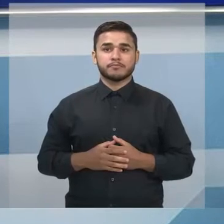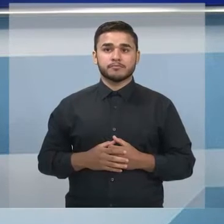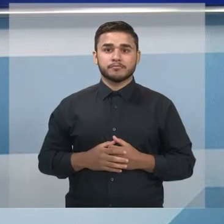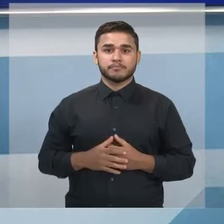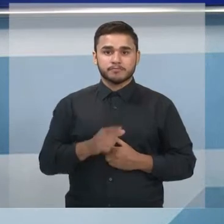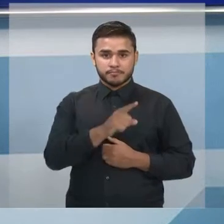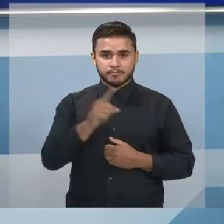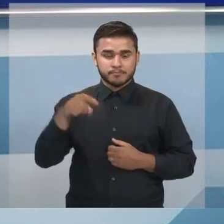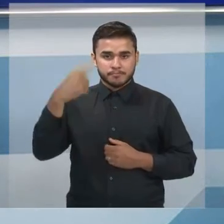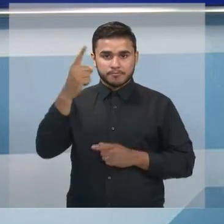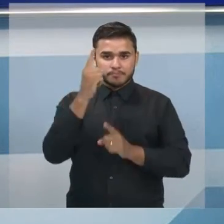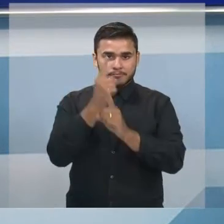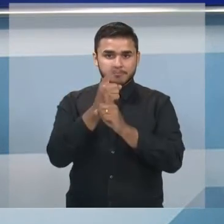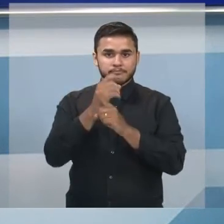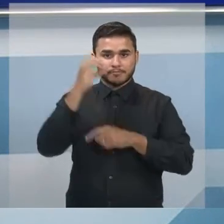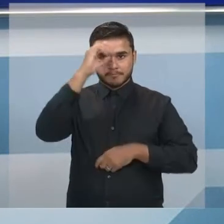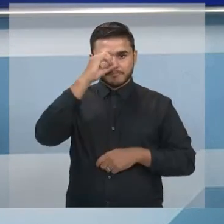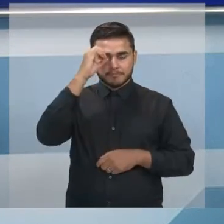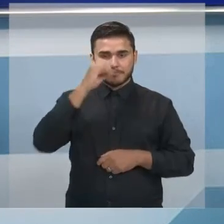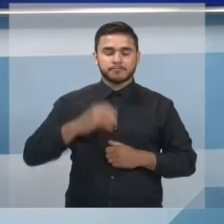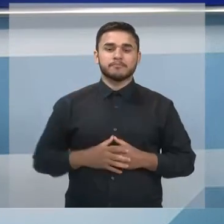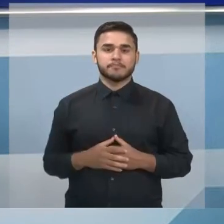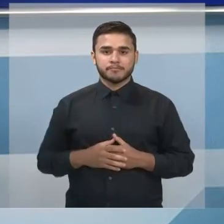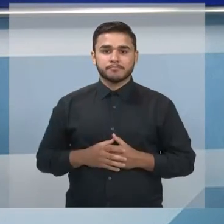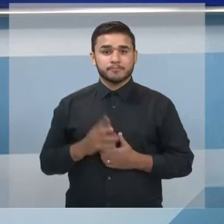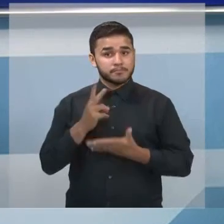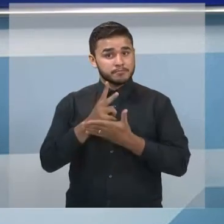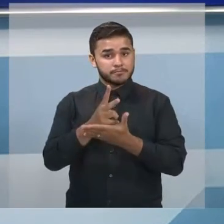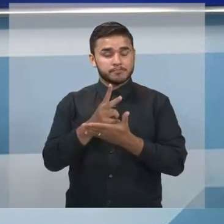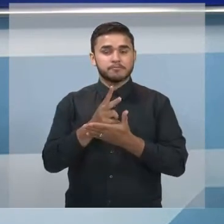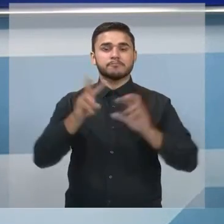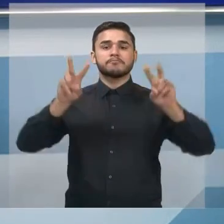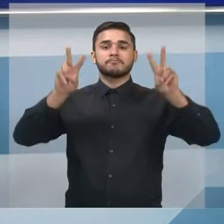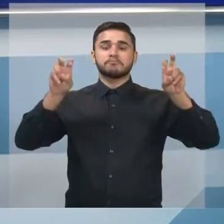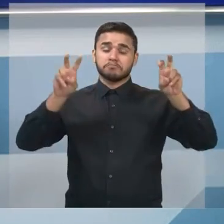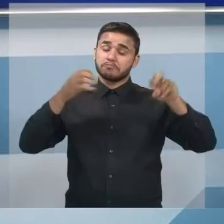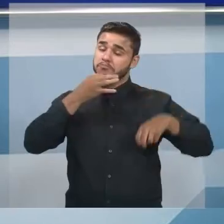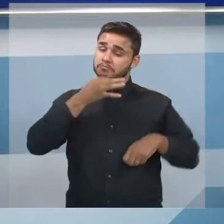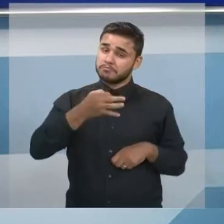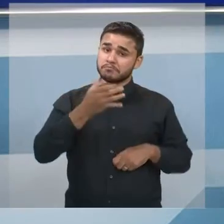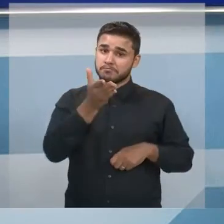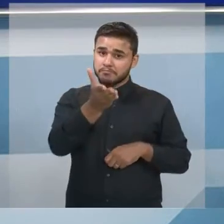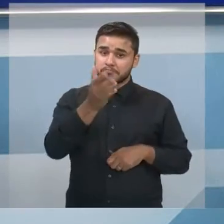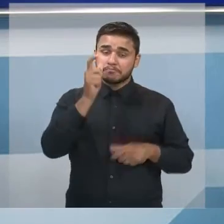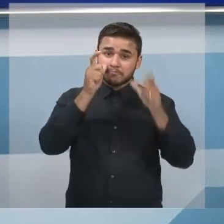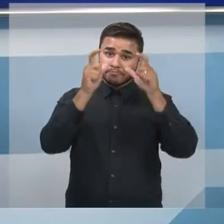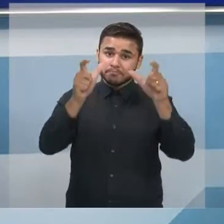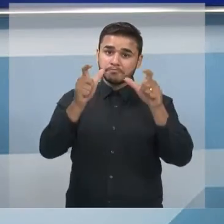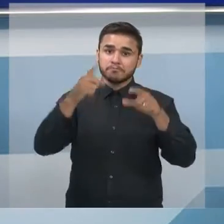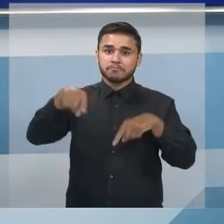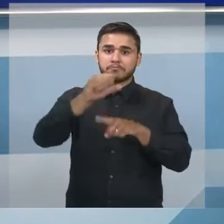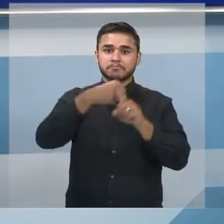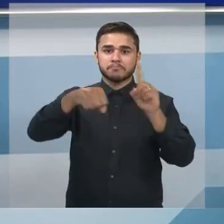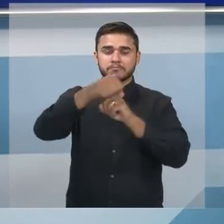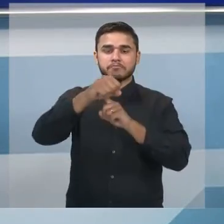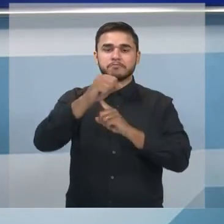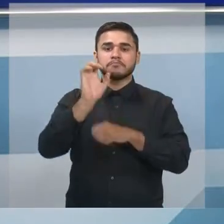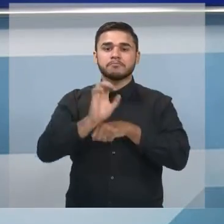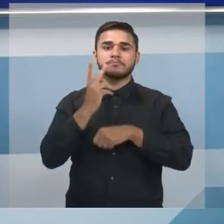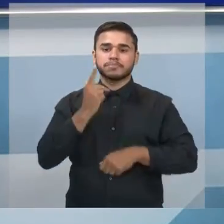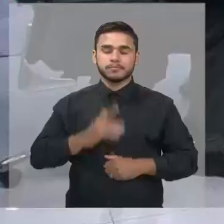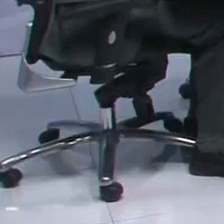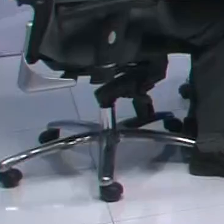Até o próximo observatório, sempre observando um tema que imaginamos seja do interesse da sociedade cearense.